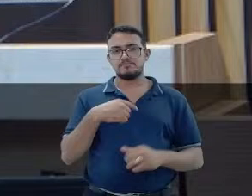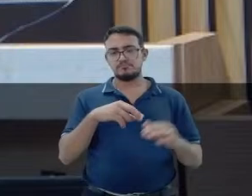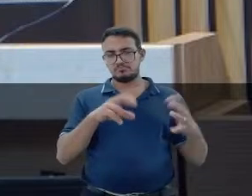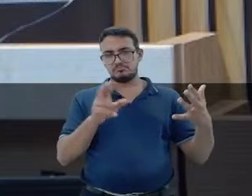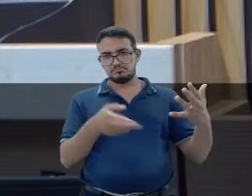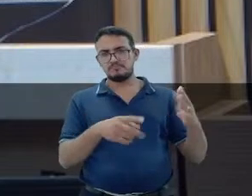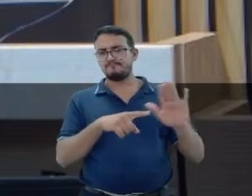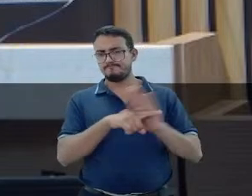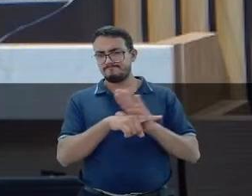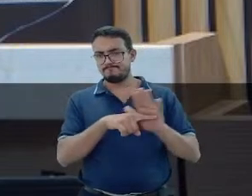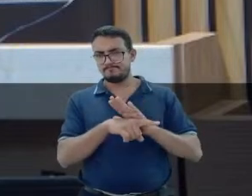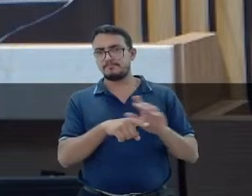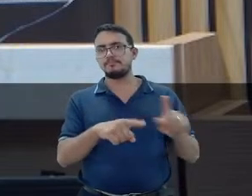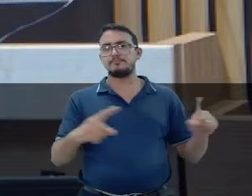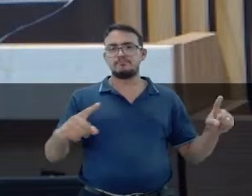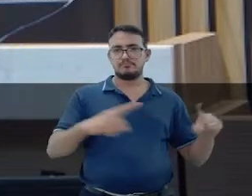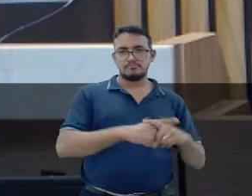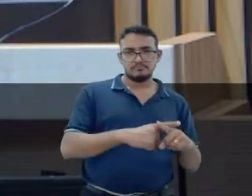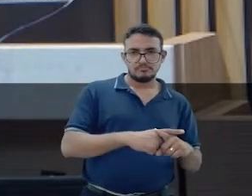das contrarrazões,